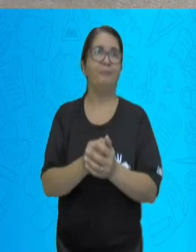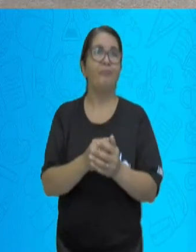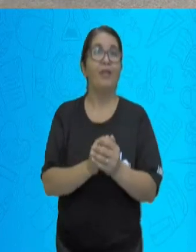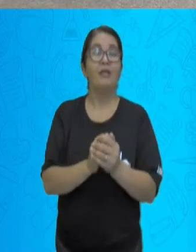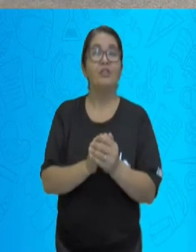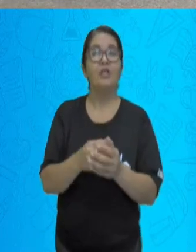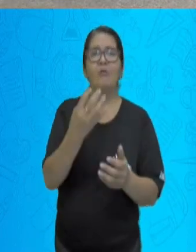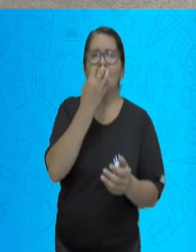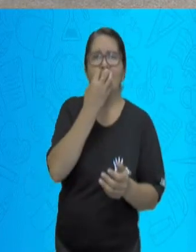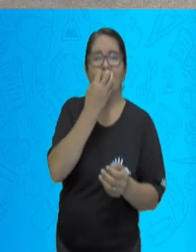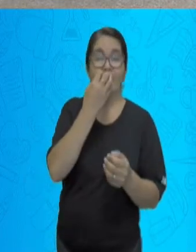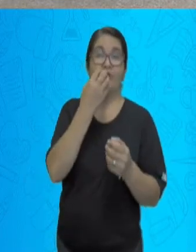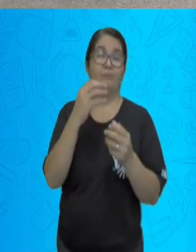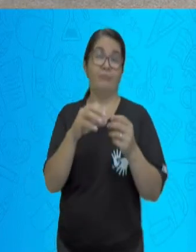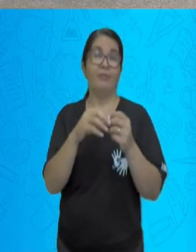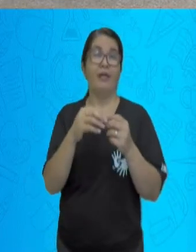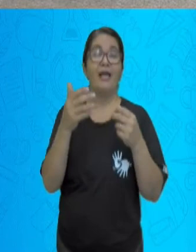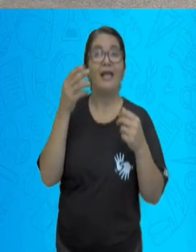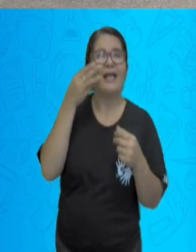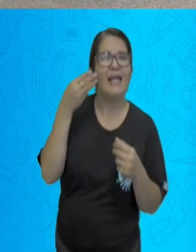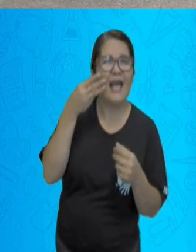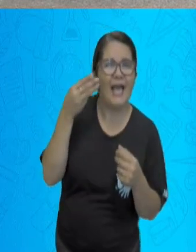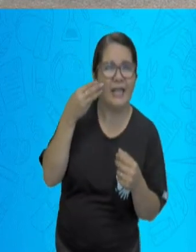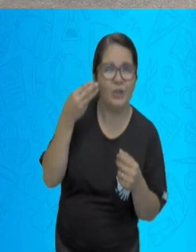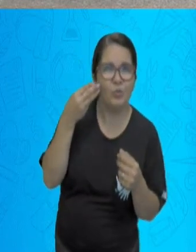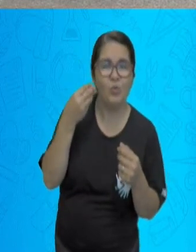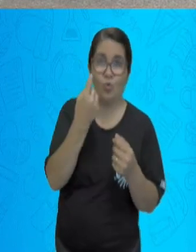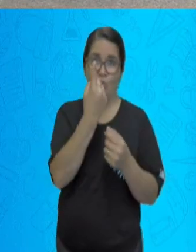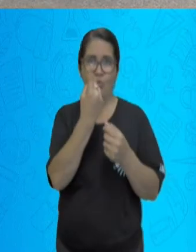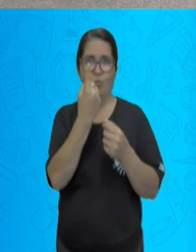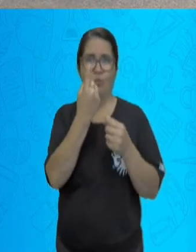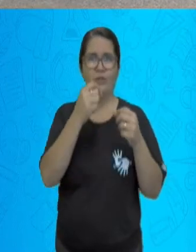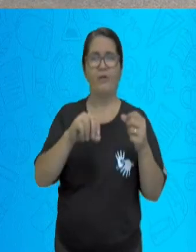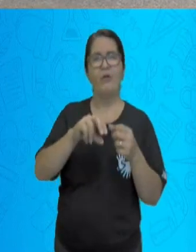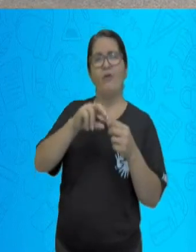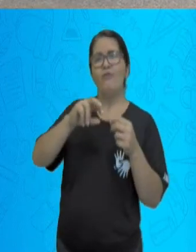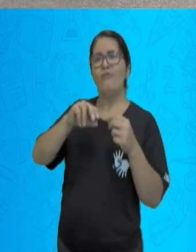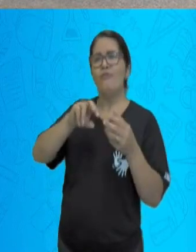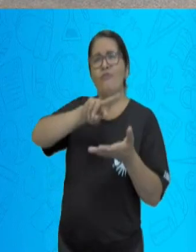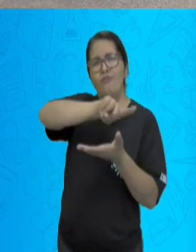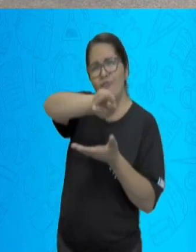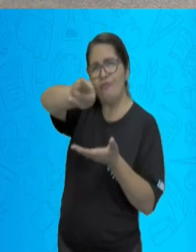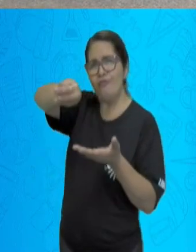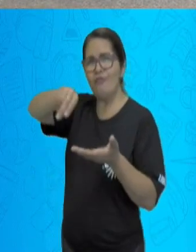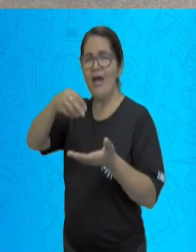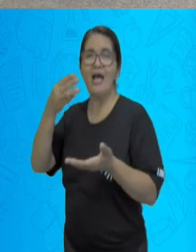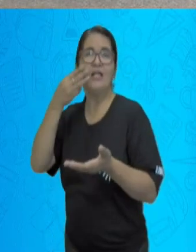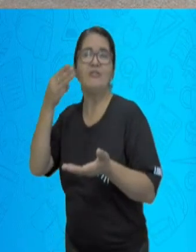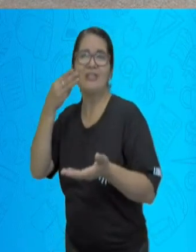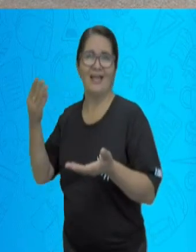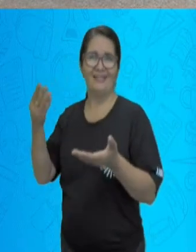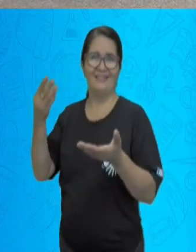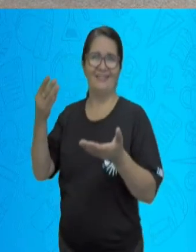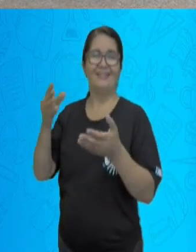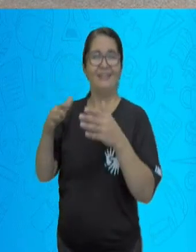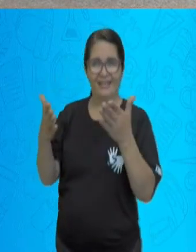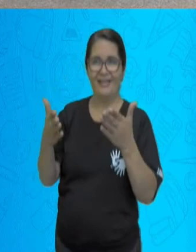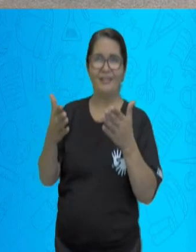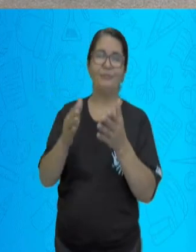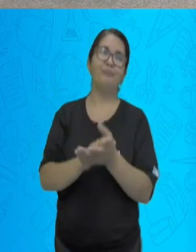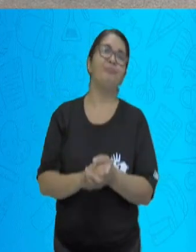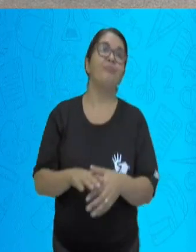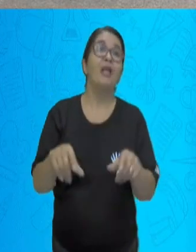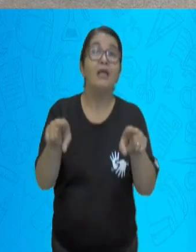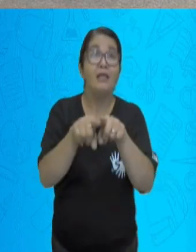E aí, tem algo claro que a gente precisa entender. Alguns substantivos, né, que terminam, que tem